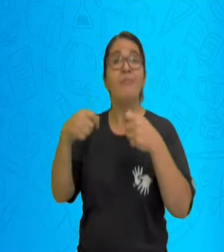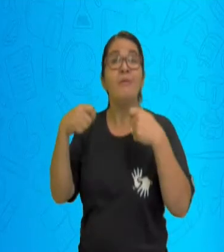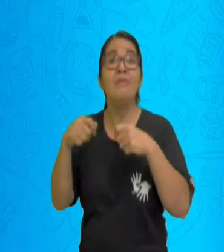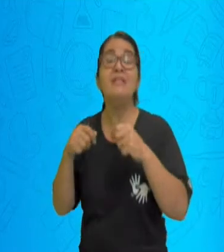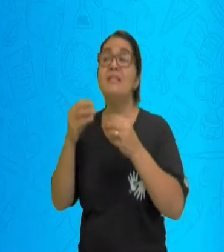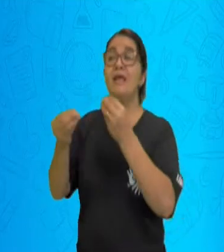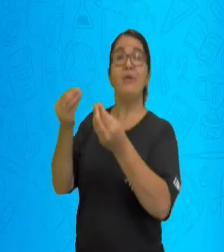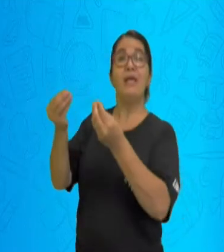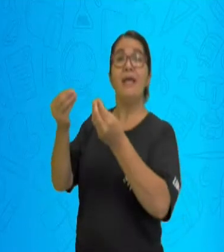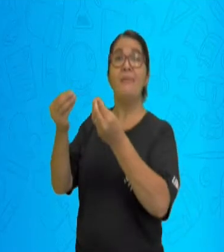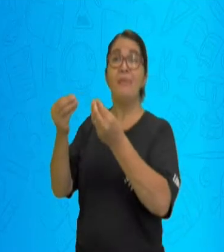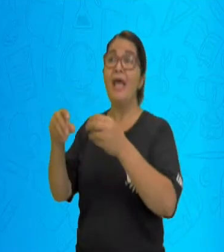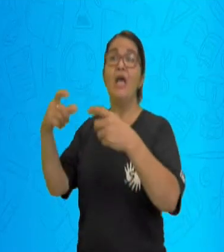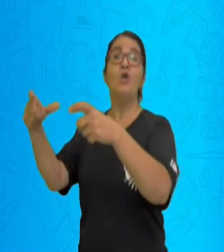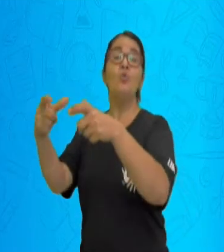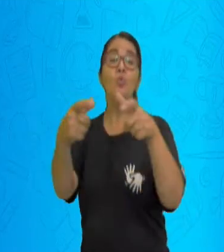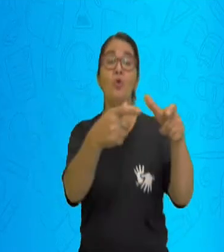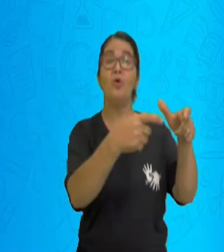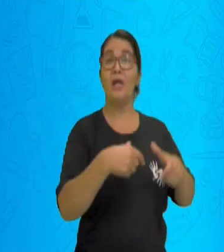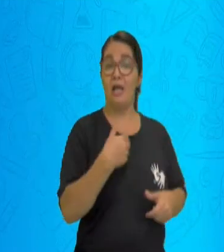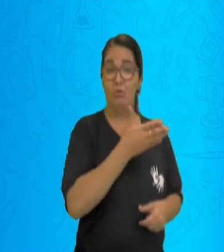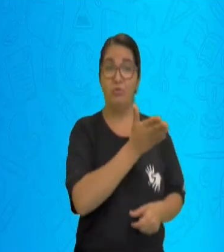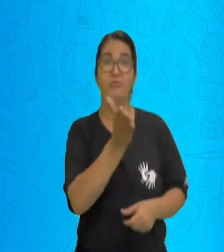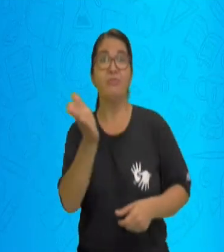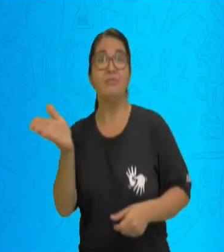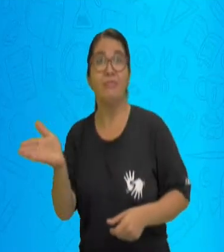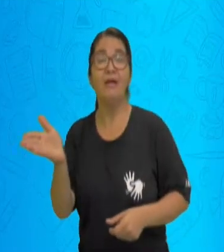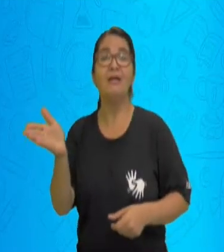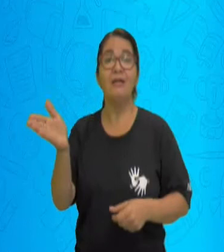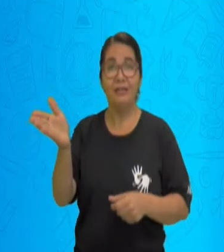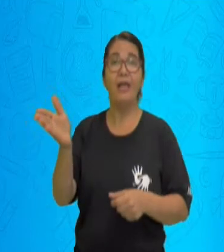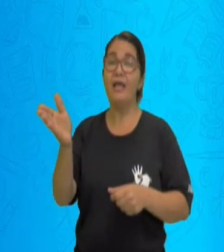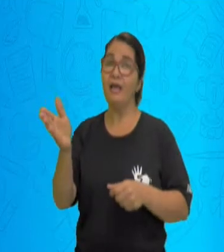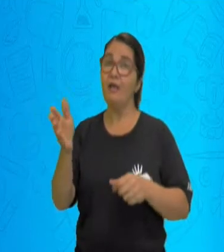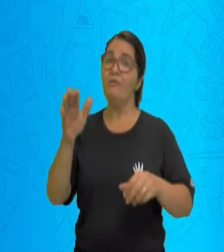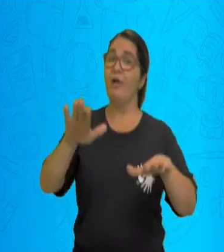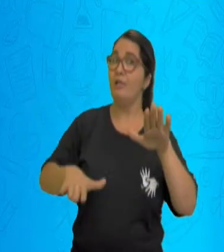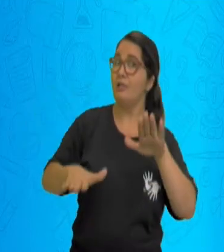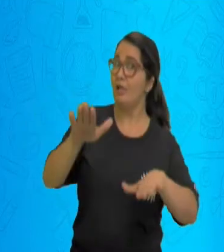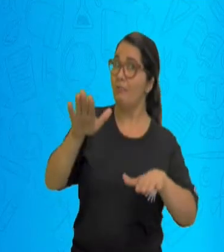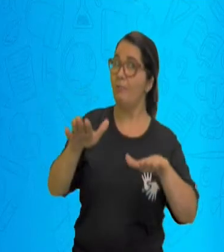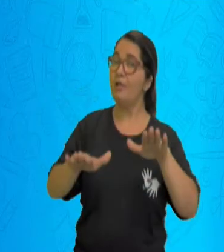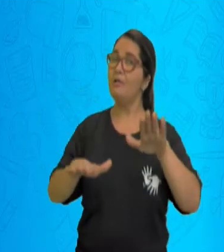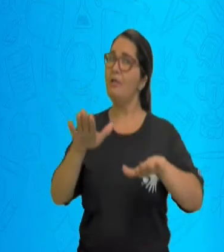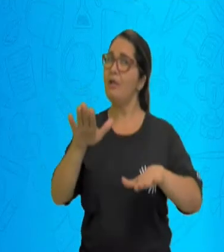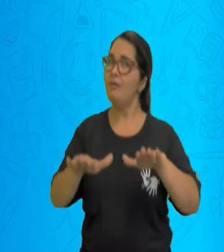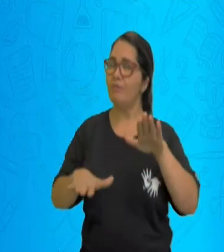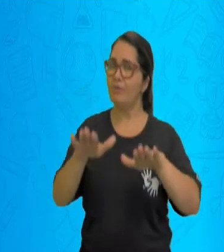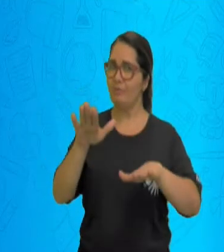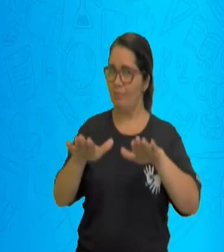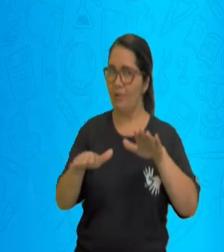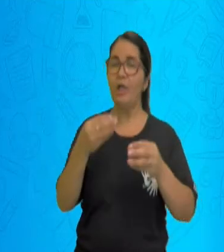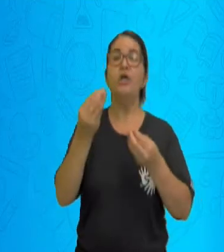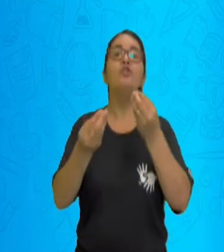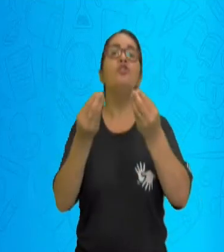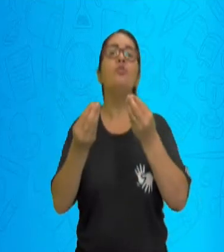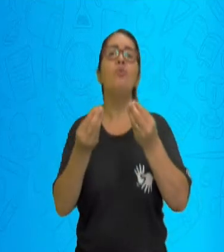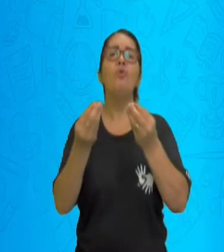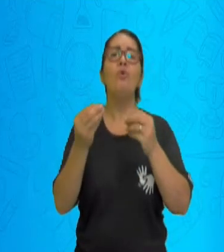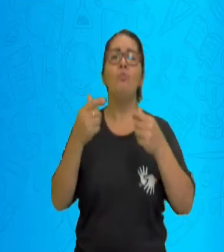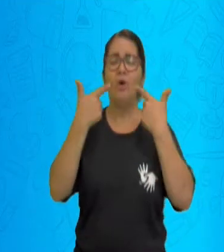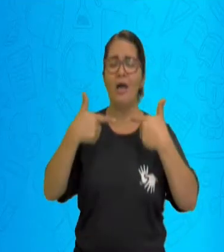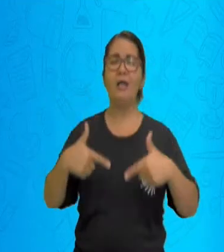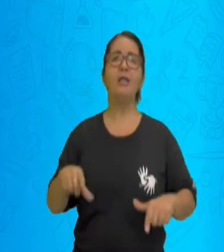ela depende da situação. Precisamos adequar as palavras, o vocabulário e